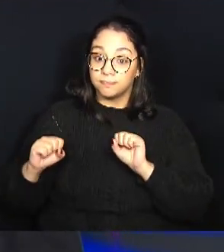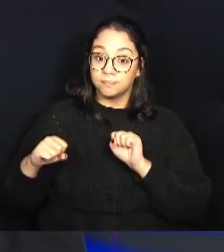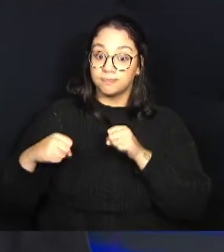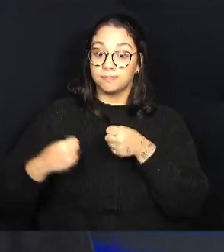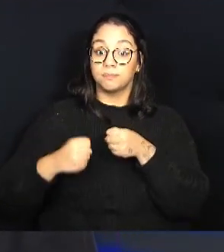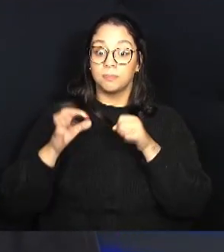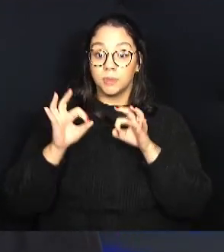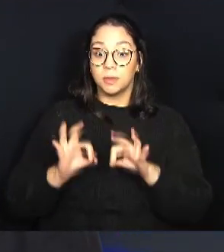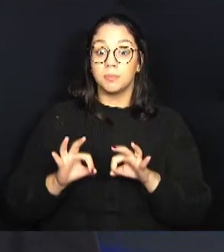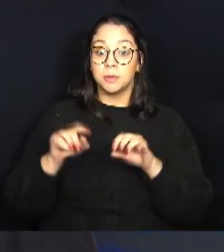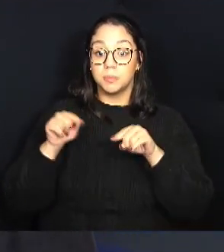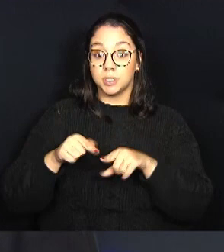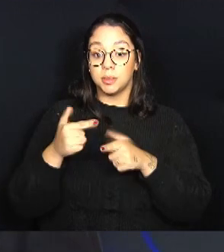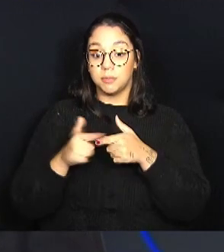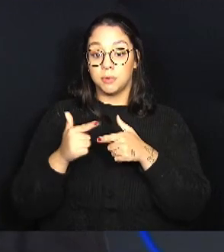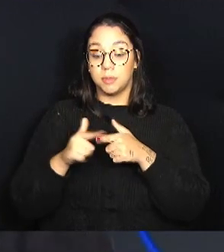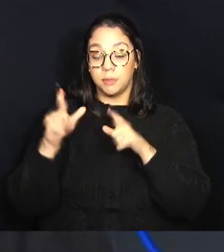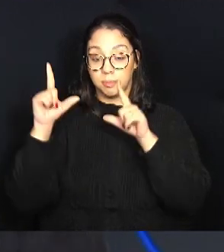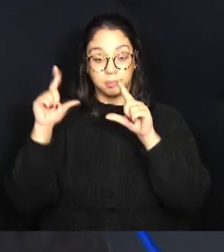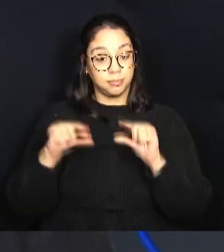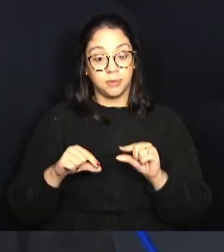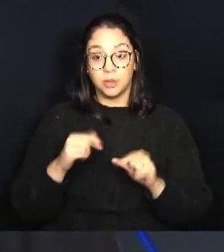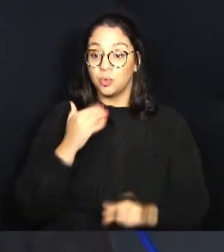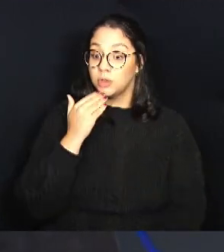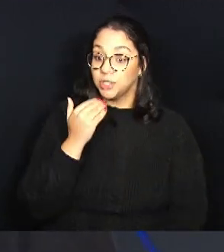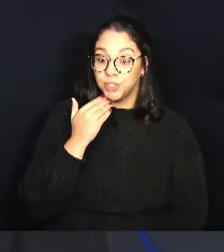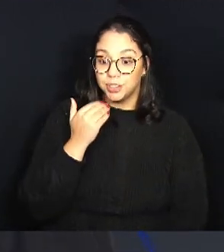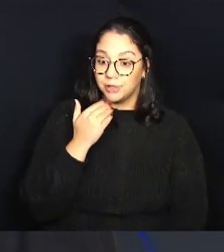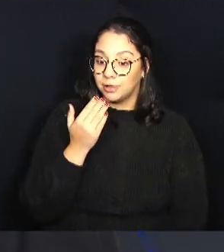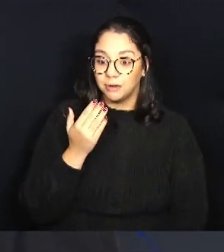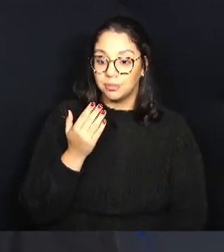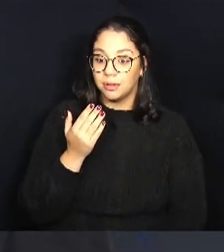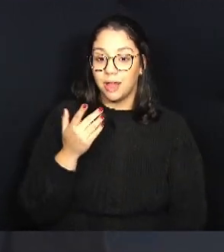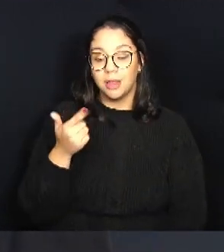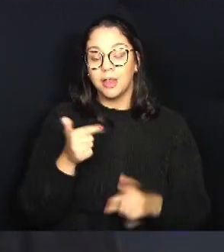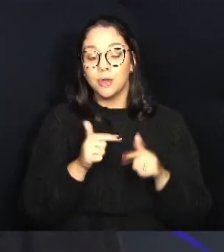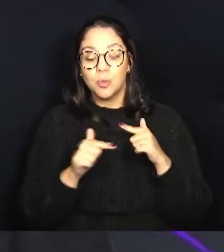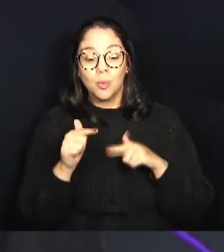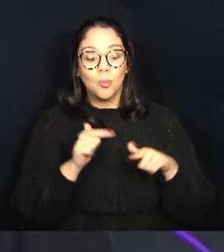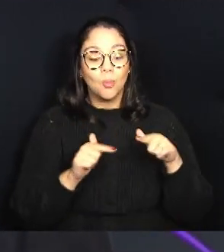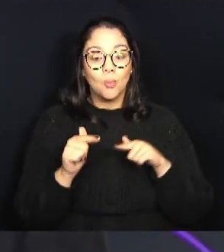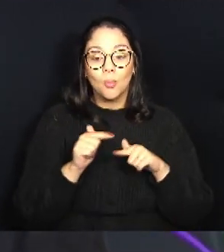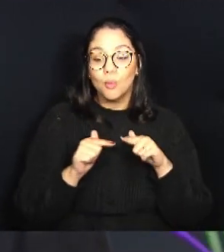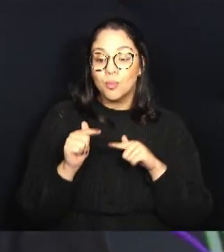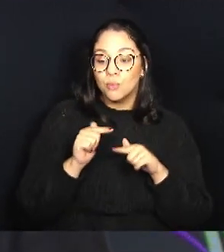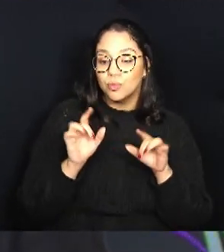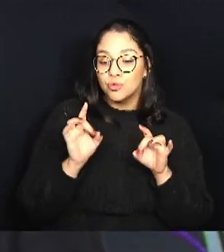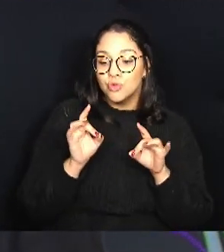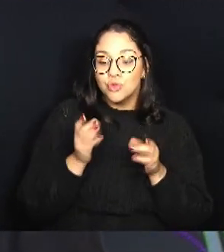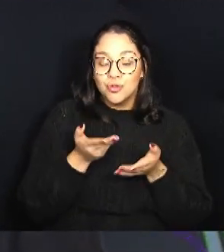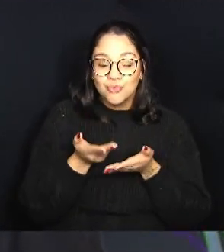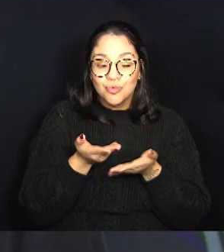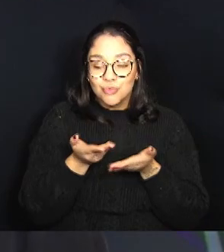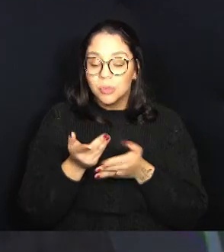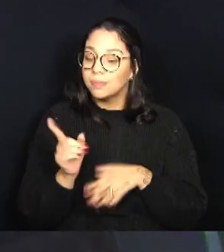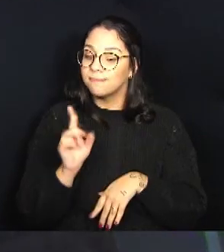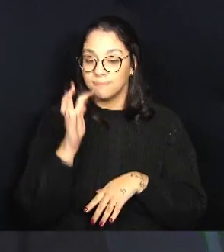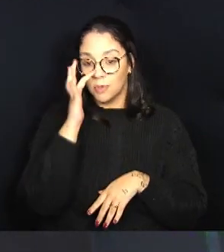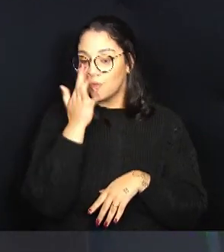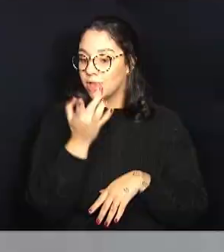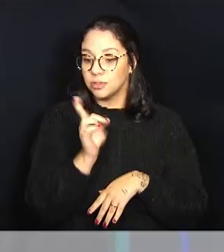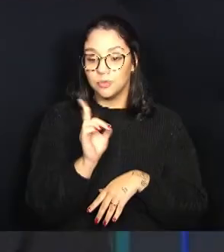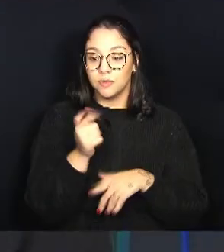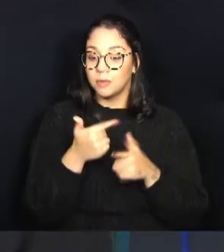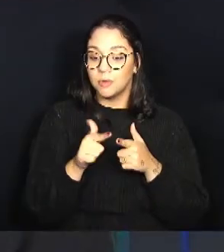esse problema seja amenizado. Não adianta a gente fazer aquela limpezinha, aquele alho e óleo, que não vai resolver esse problema das drogas, que é